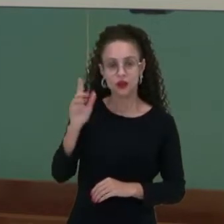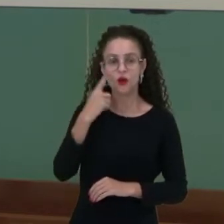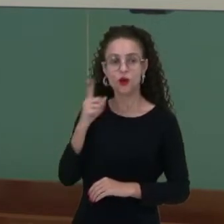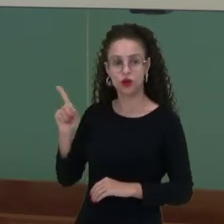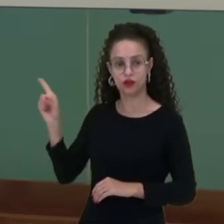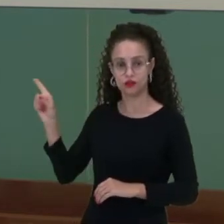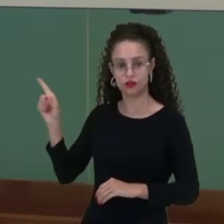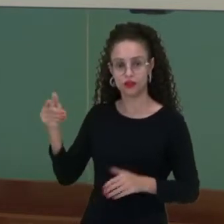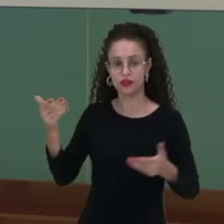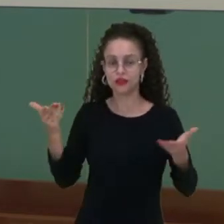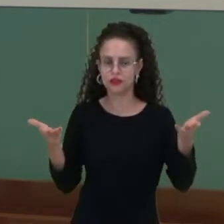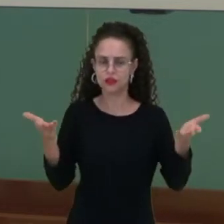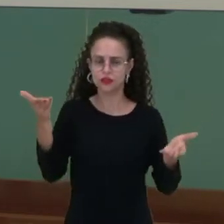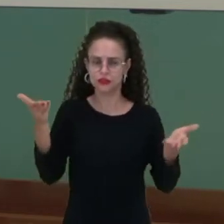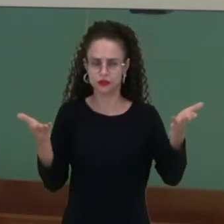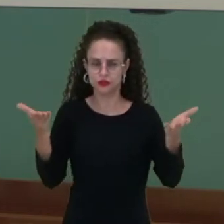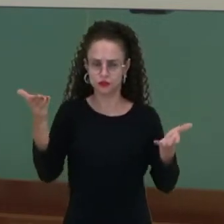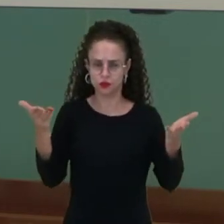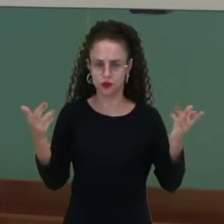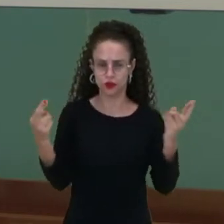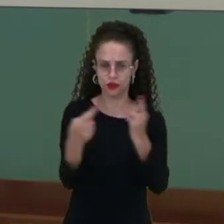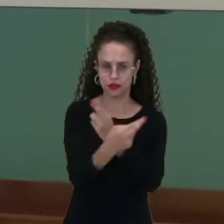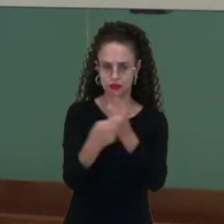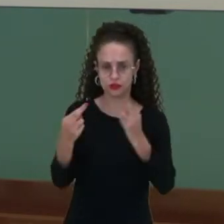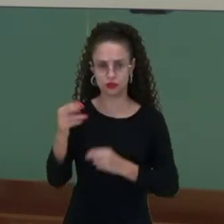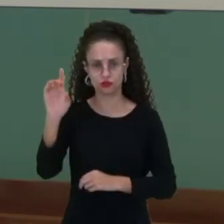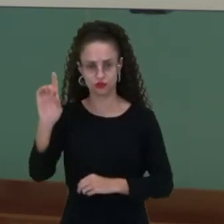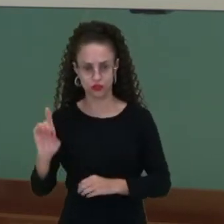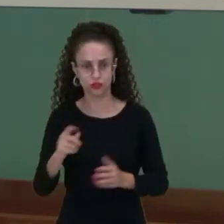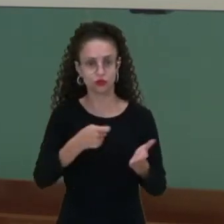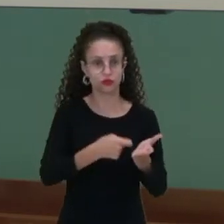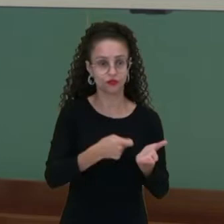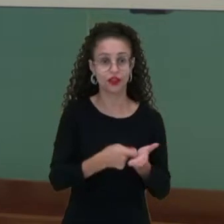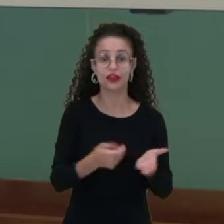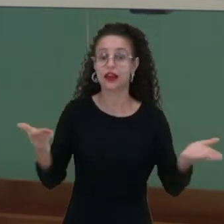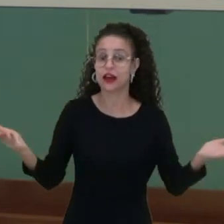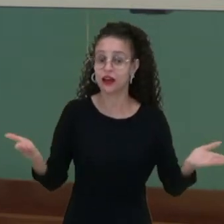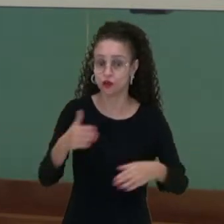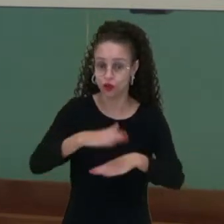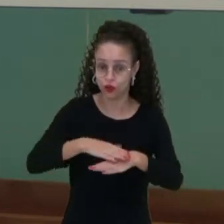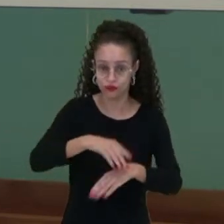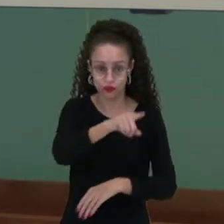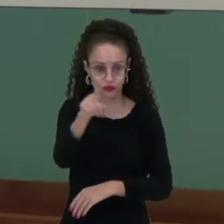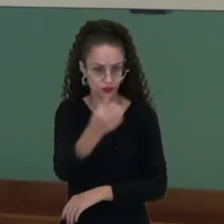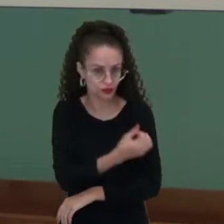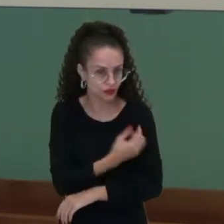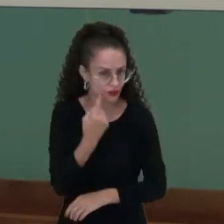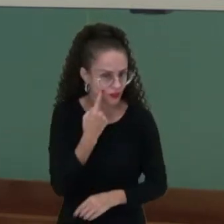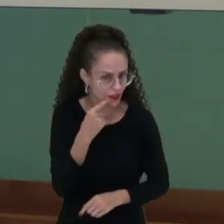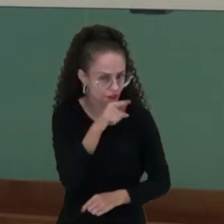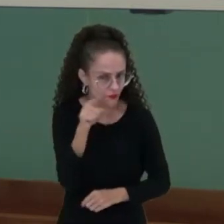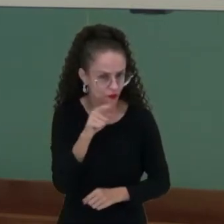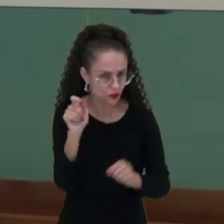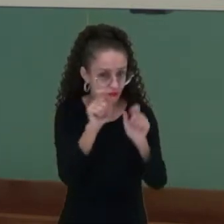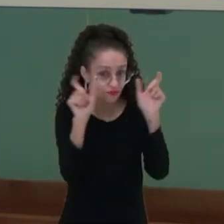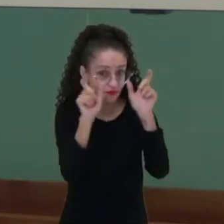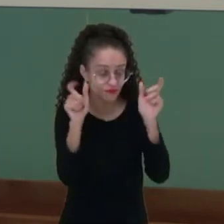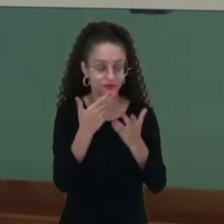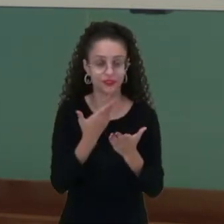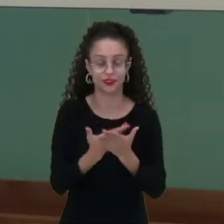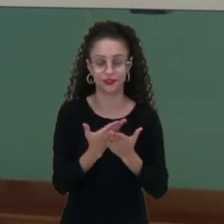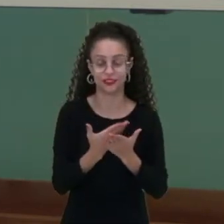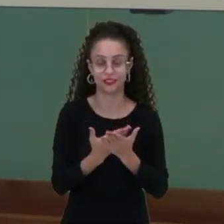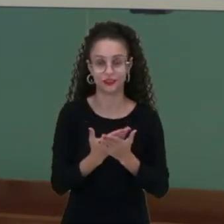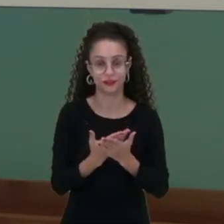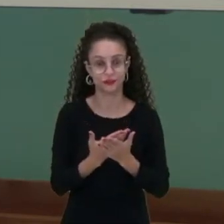equilíbrio da relação entre direitos e deveres. E agora, galerinha do sexto ano, eu quero ver quem ficou bem atento aí na aula